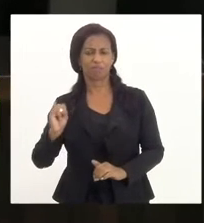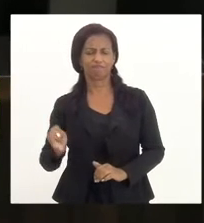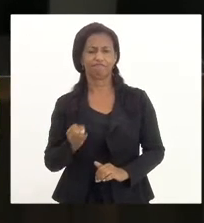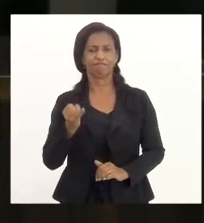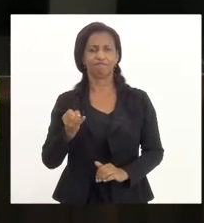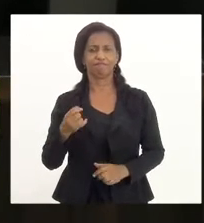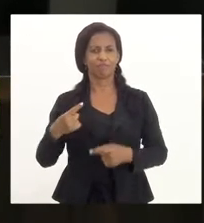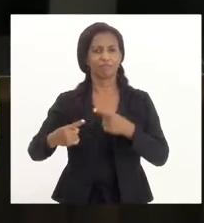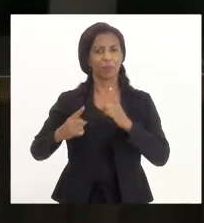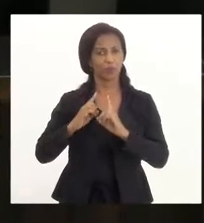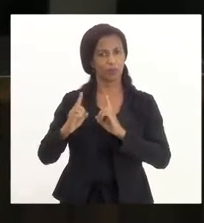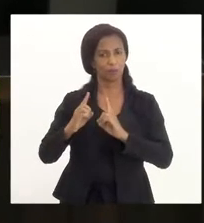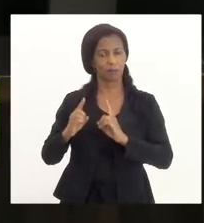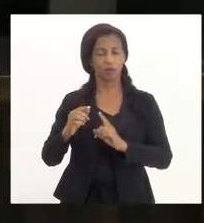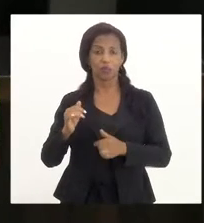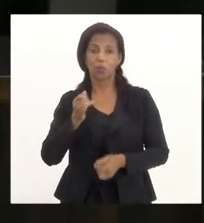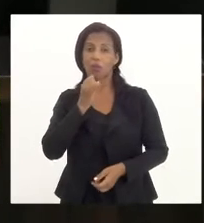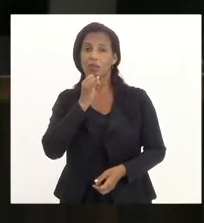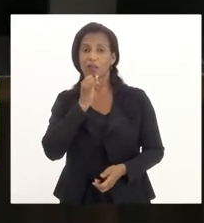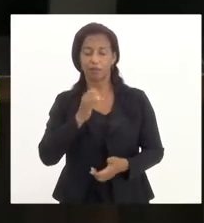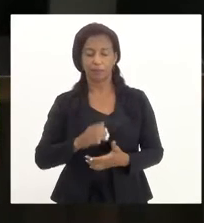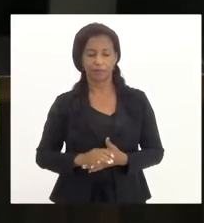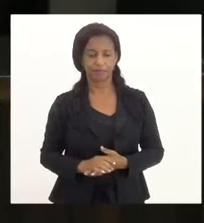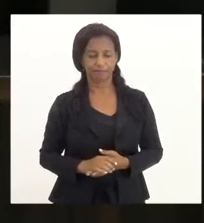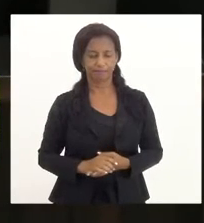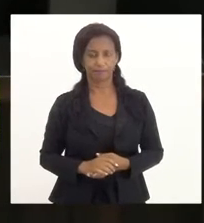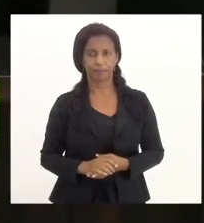nesse debate como por exemplo